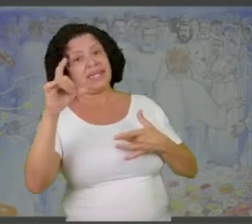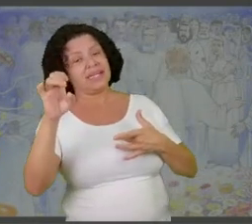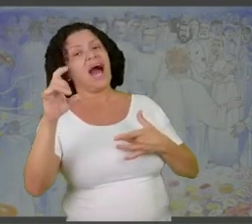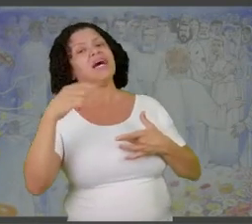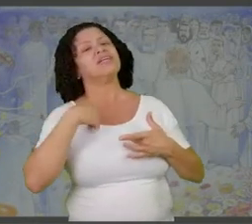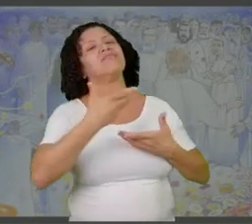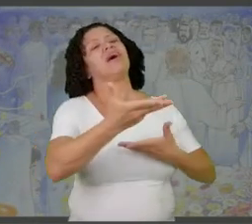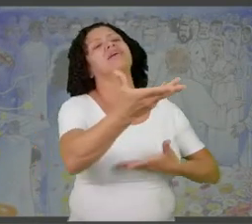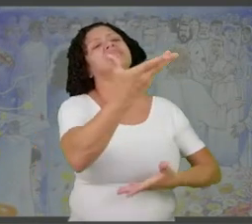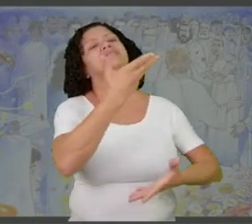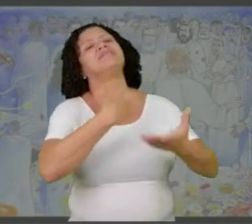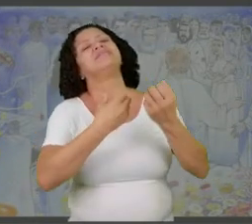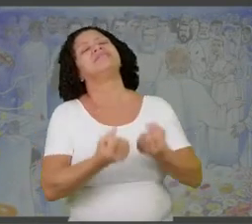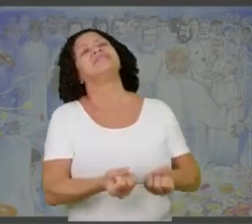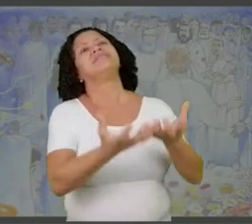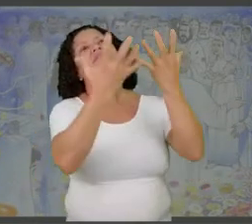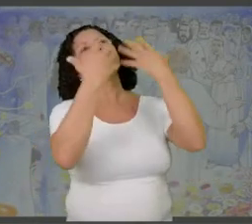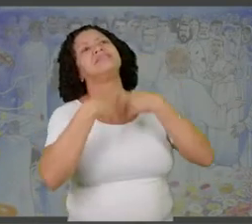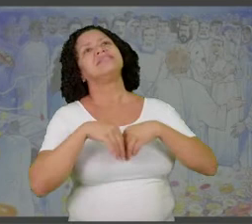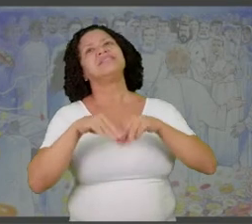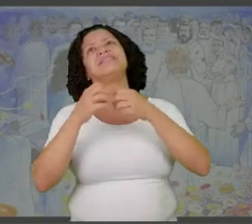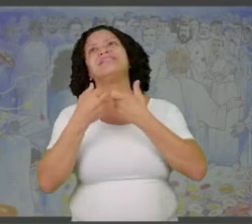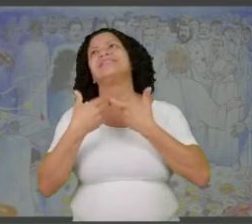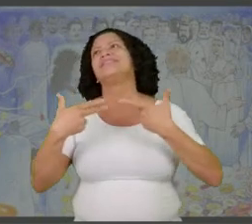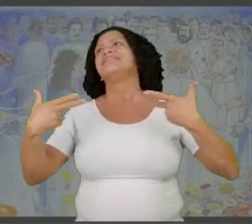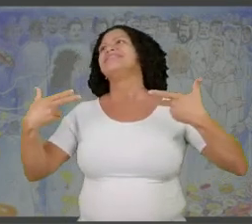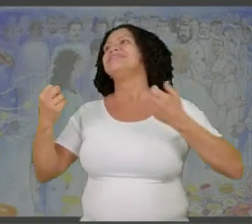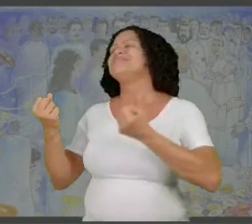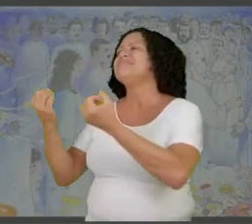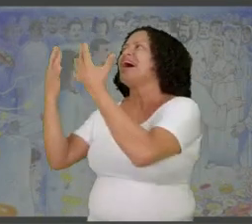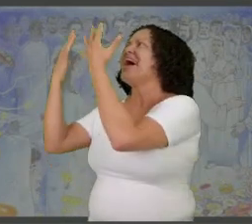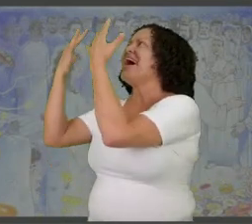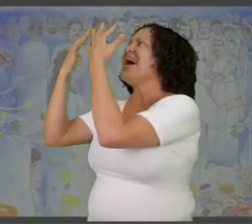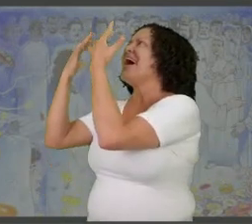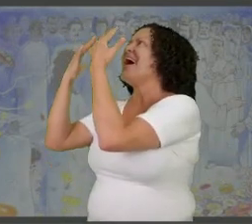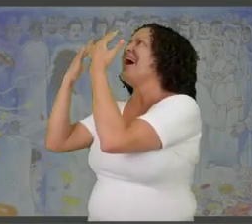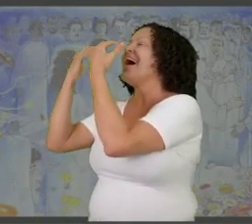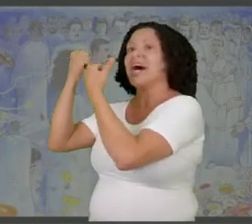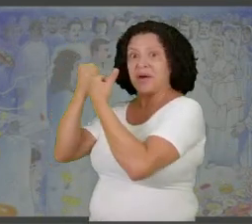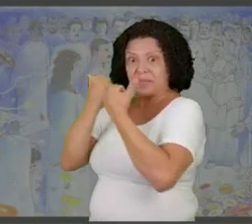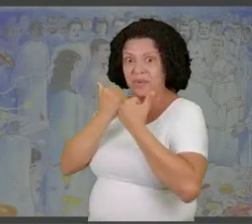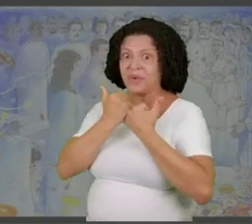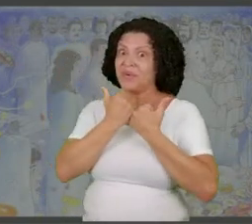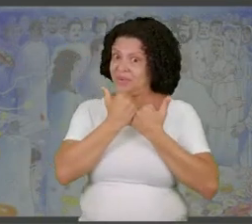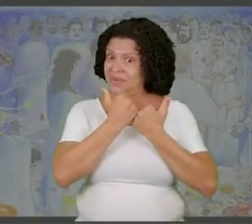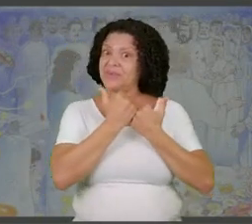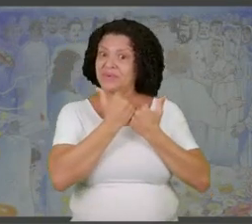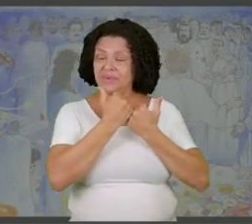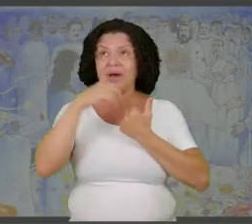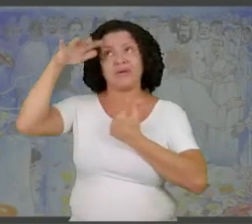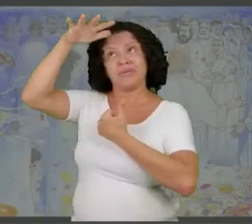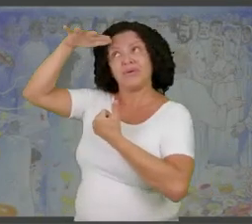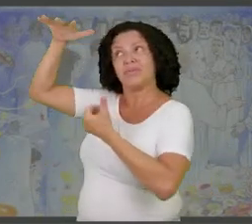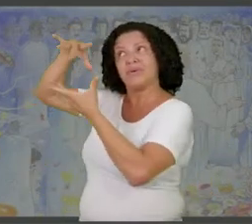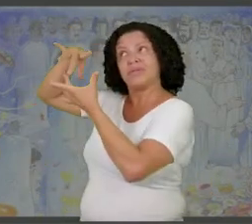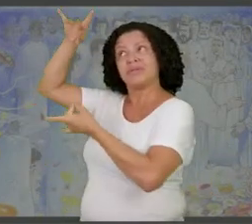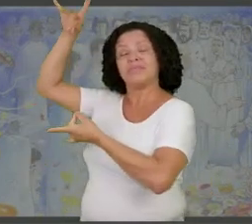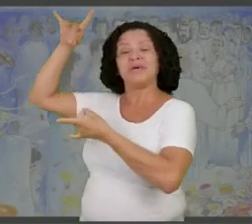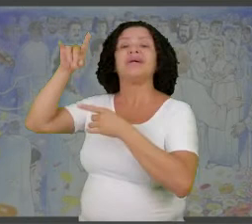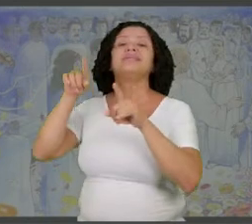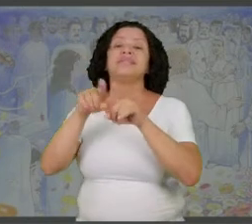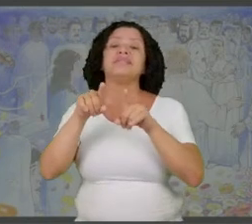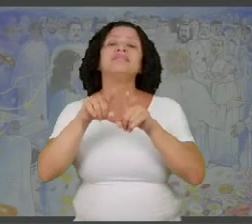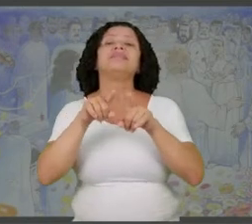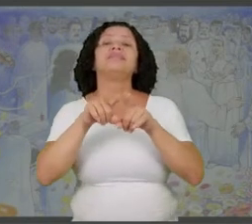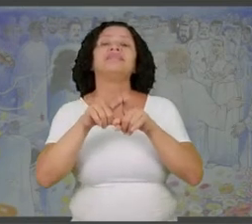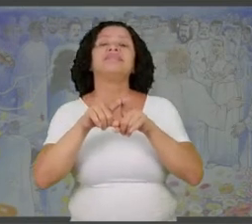vou receber muitas benesses, muitas bênçãos, né? Muito apoio também do mundo espiritual,